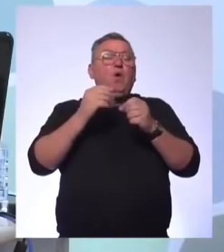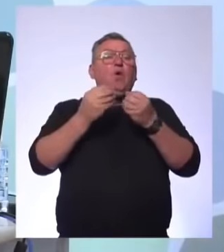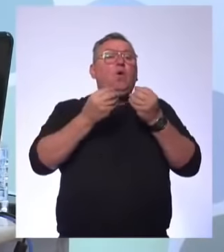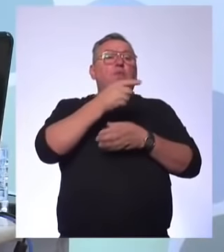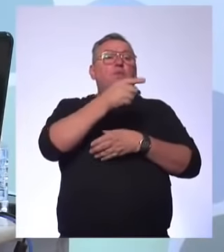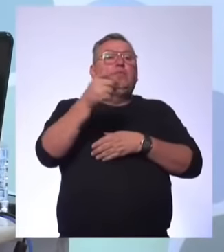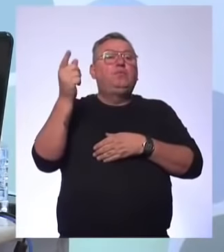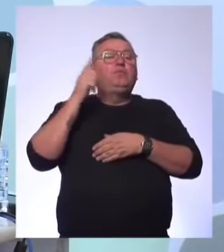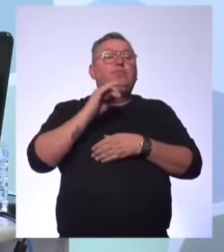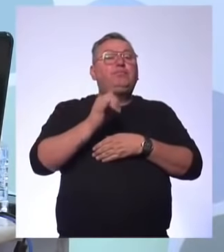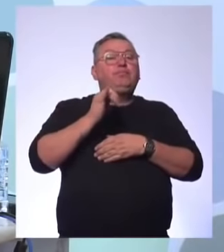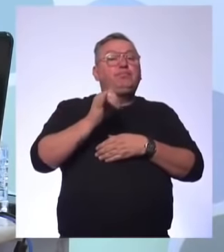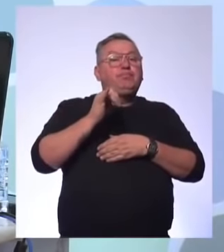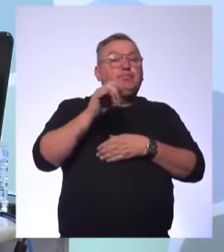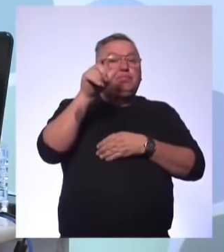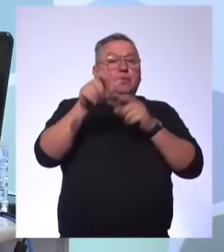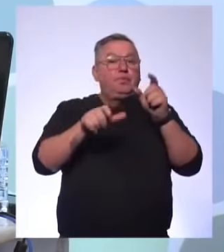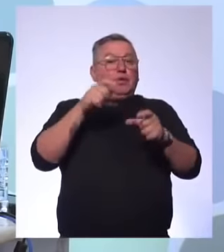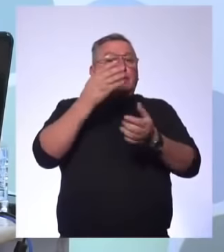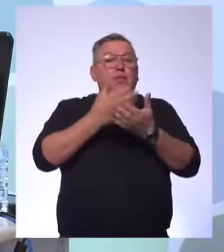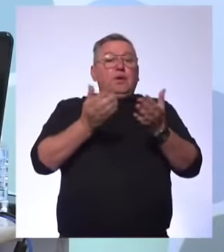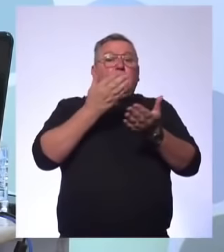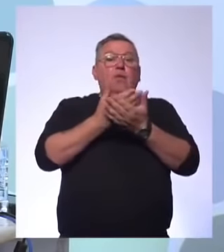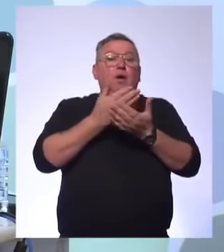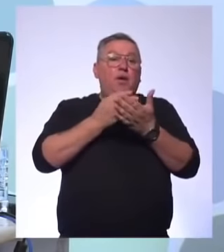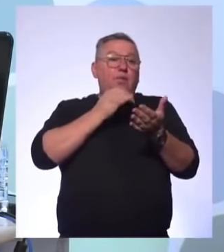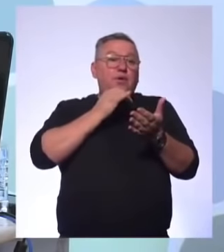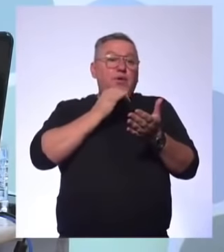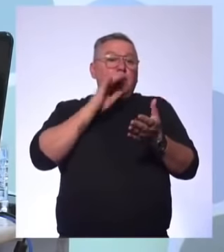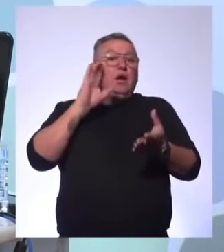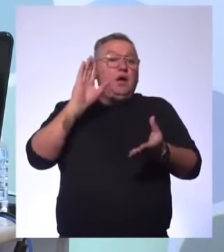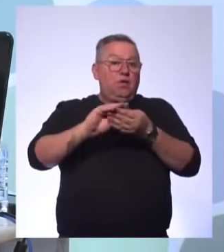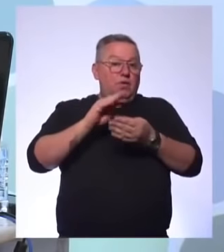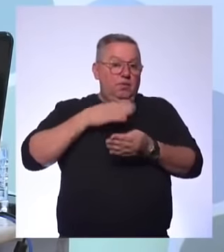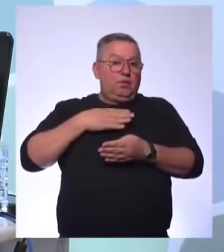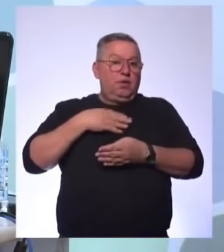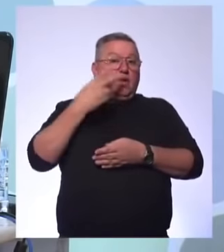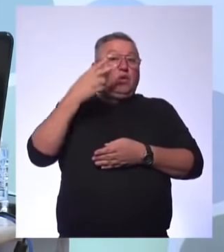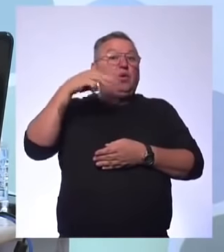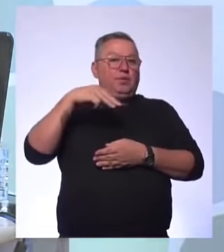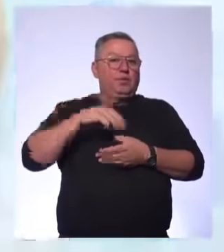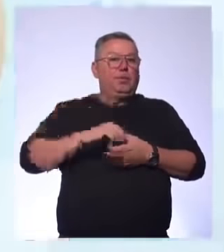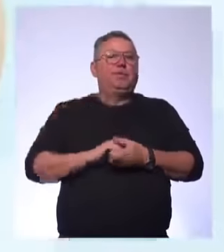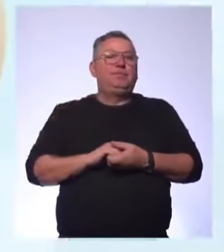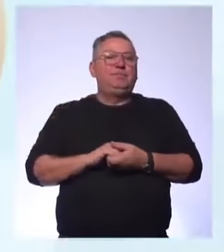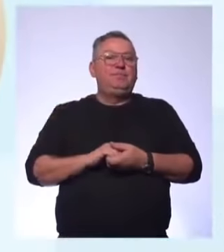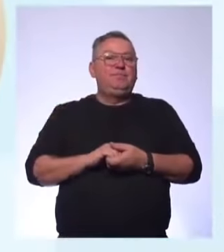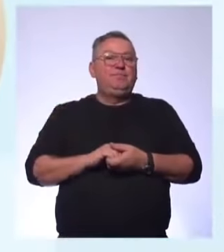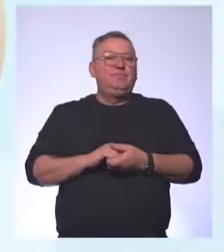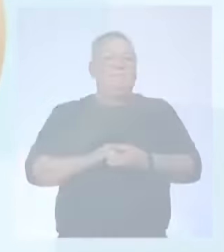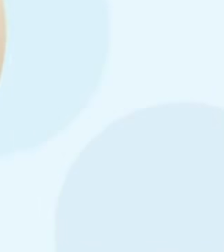você contaria essa historinha para alguém que perdeu a aula, por exemplo? Resume aí para a Pro, tá bom? 2 minutinhos.